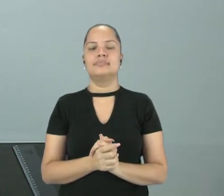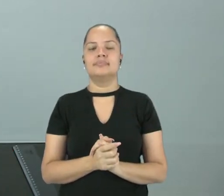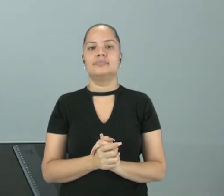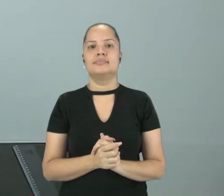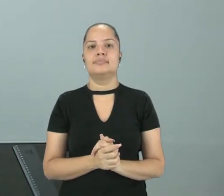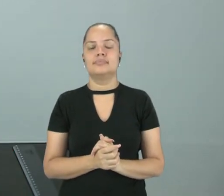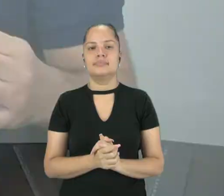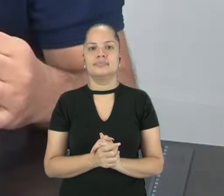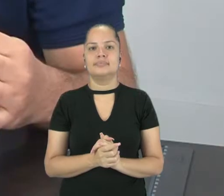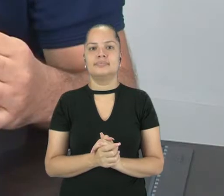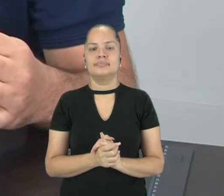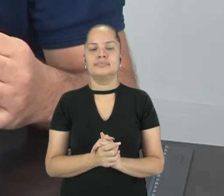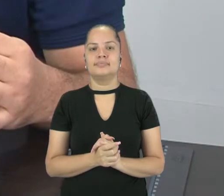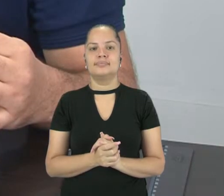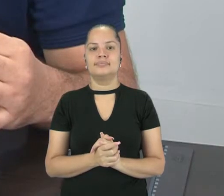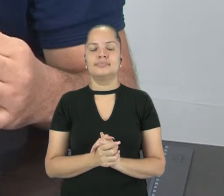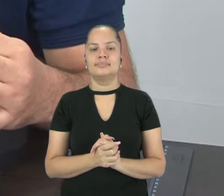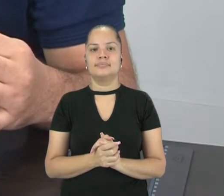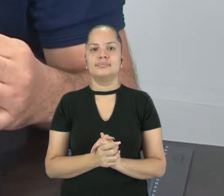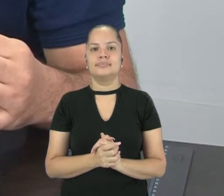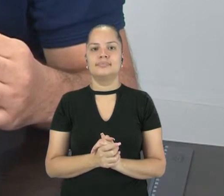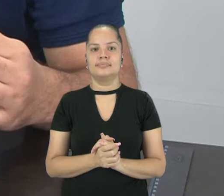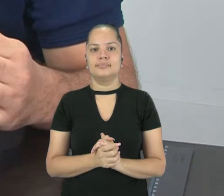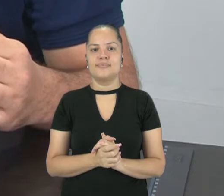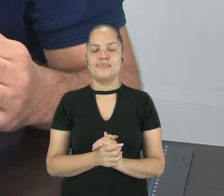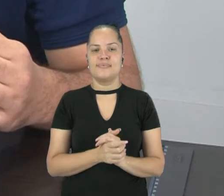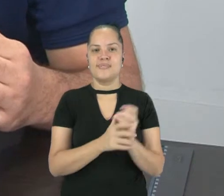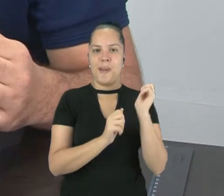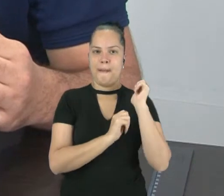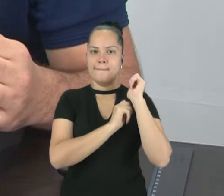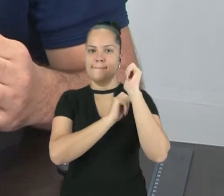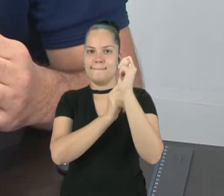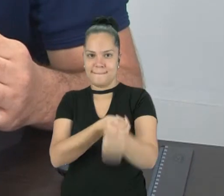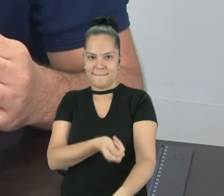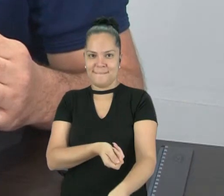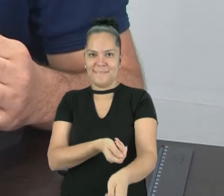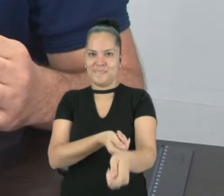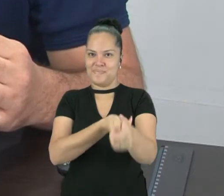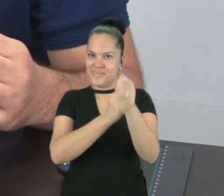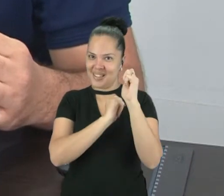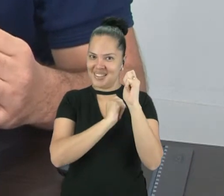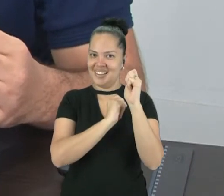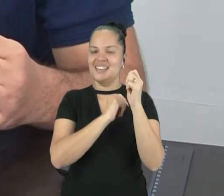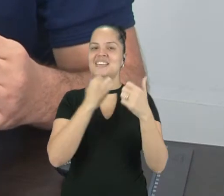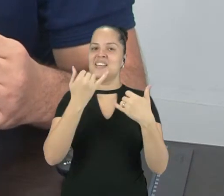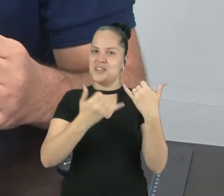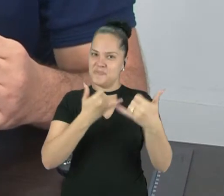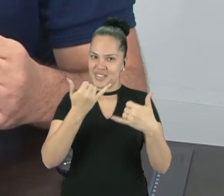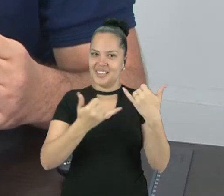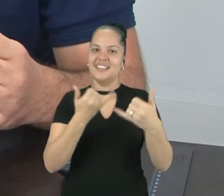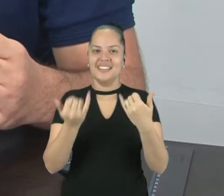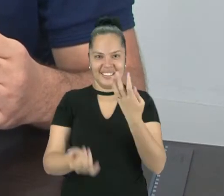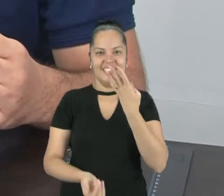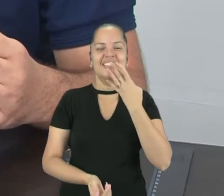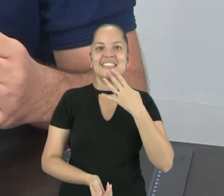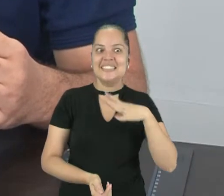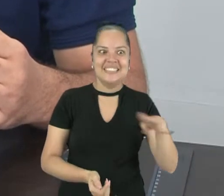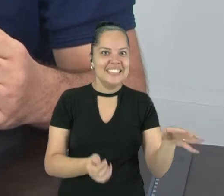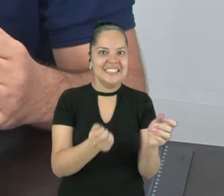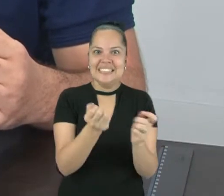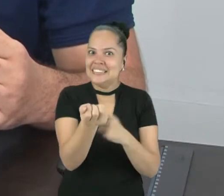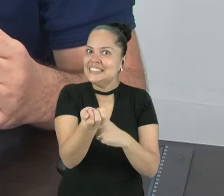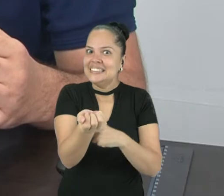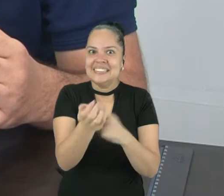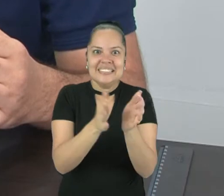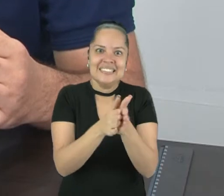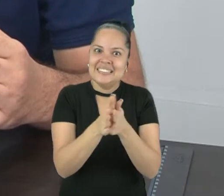ó Observe aqui comigo a pescaria né que vocês pessoalmente vocês crianças ficam desde